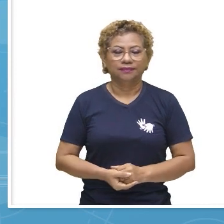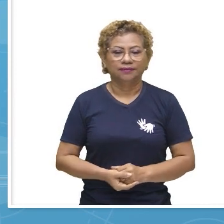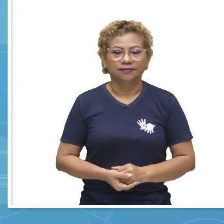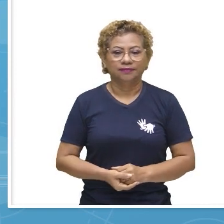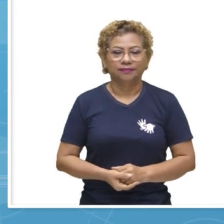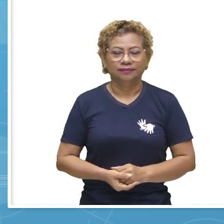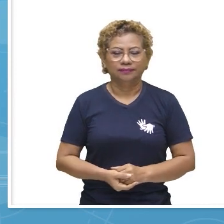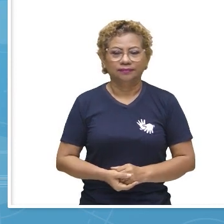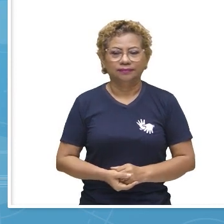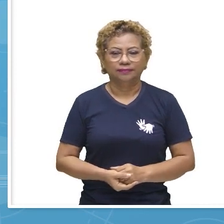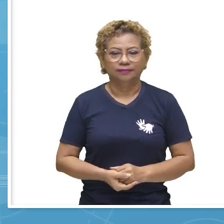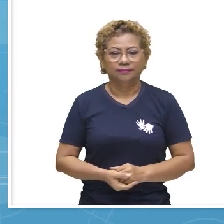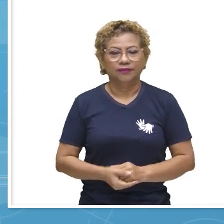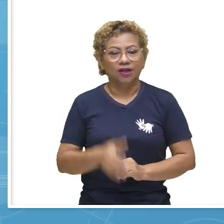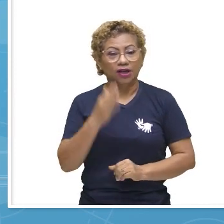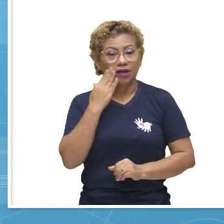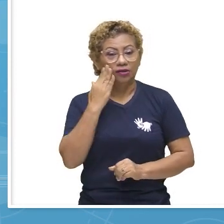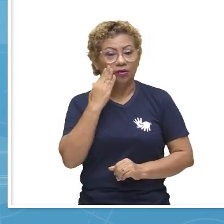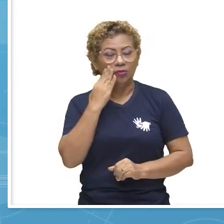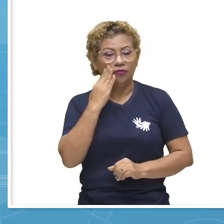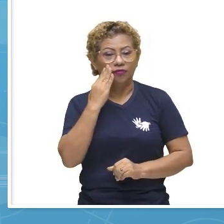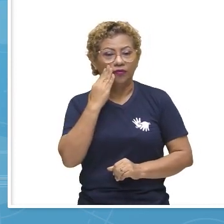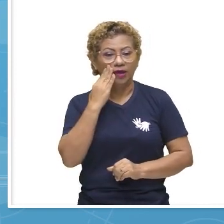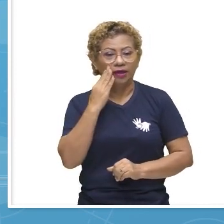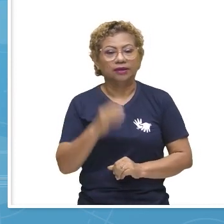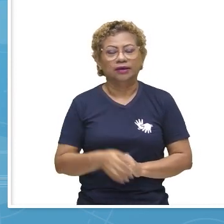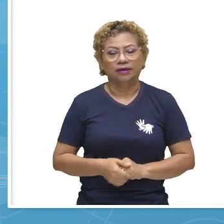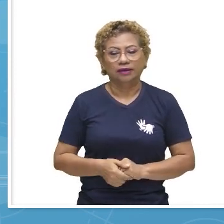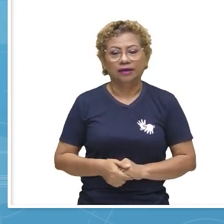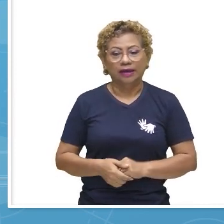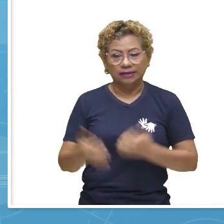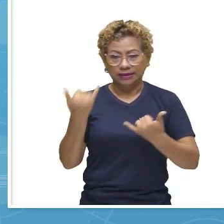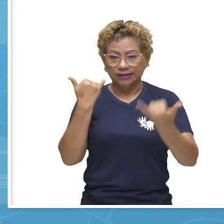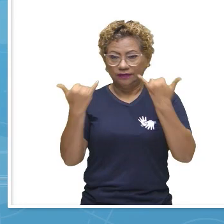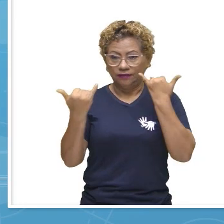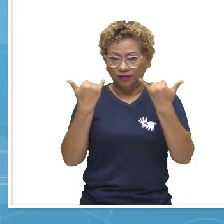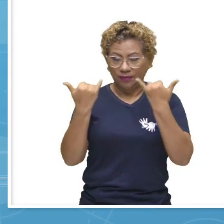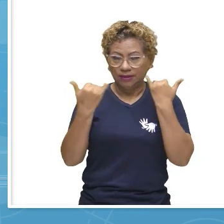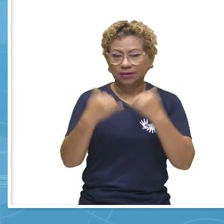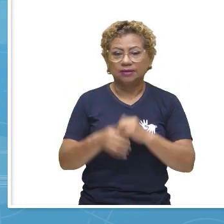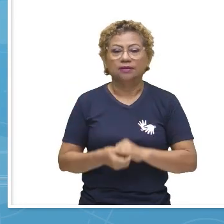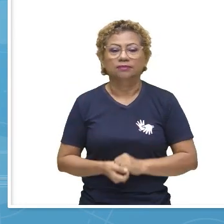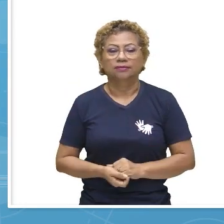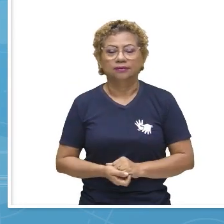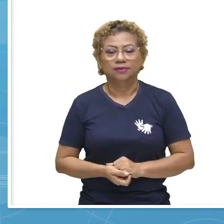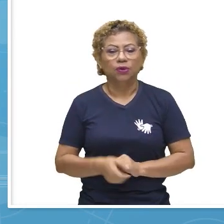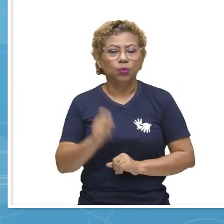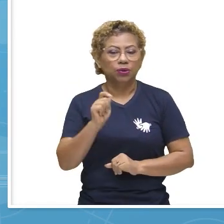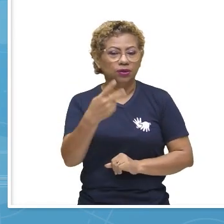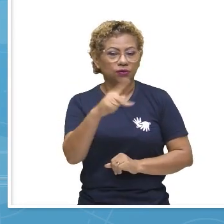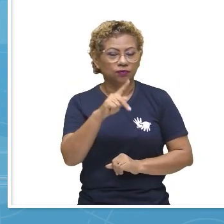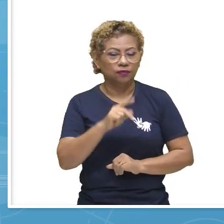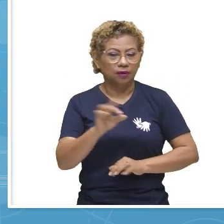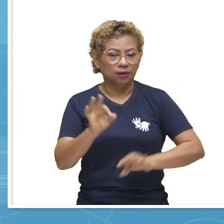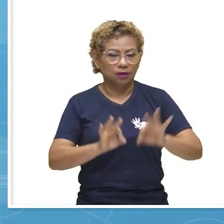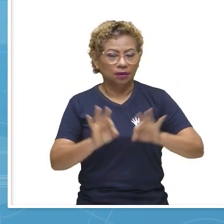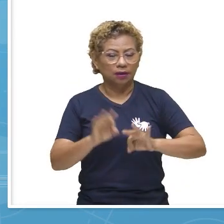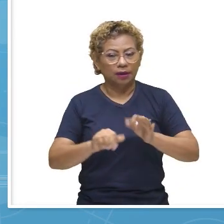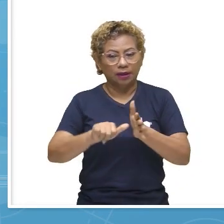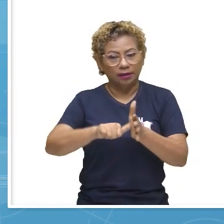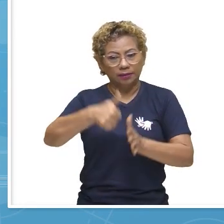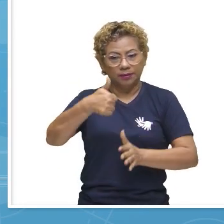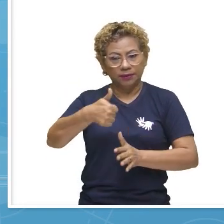Então, vamos atrás dessas informações, né? Então, coloquei aqui. O que você tem que fazer primeiro? Olha